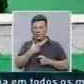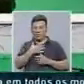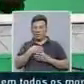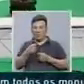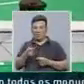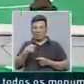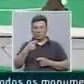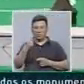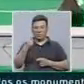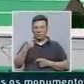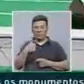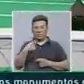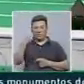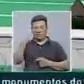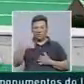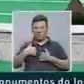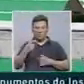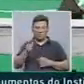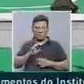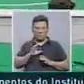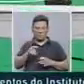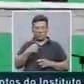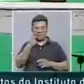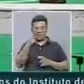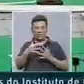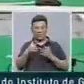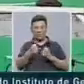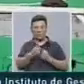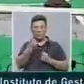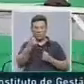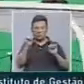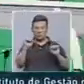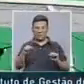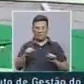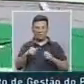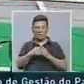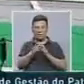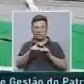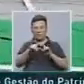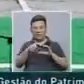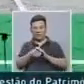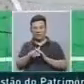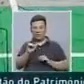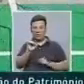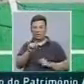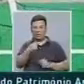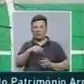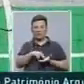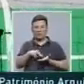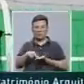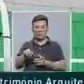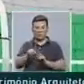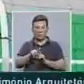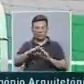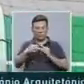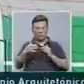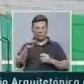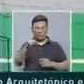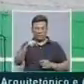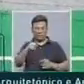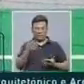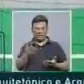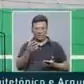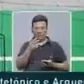cansa. Ora, eu estou a ver aqui os vossos jogadores, digamos assim, um é guarda-redes, os outros são avançados, cada um tem a sua posição tal e qual como no futebol. Sim,